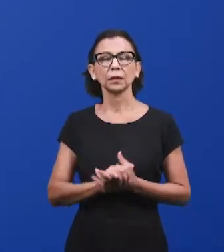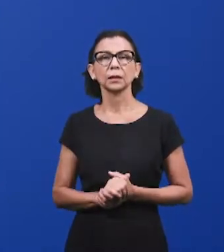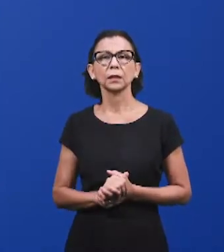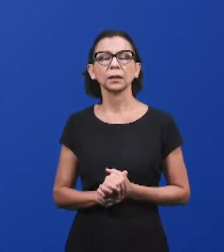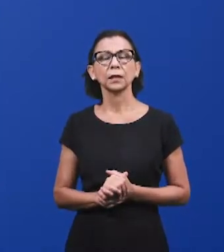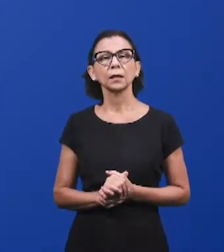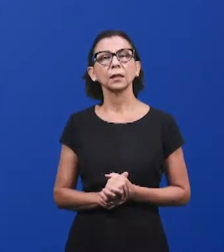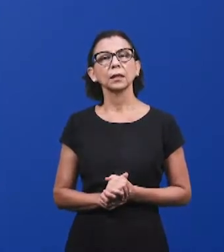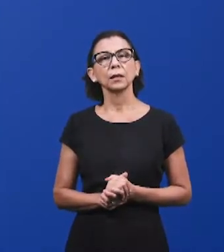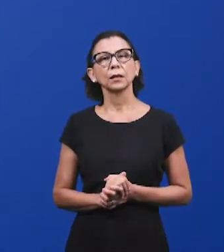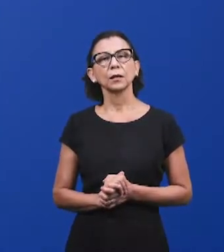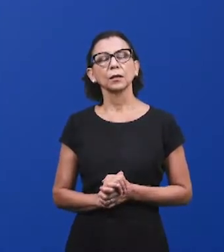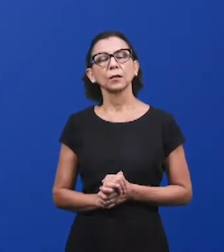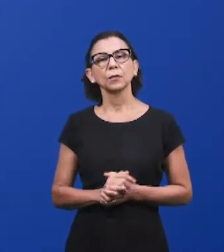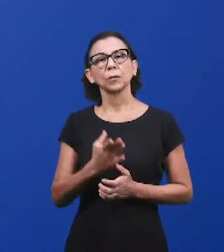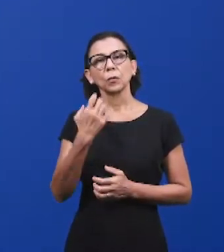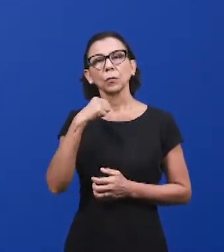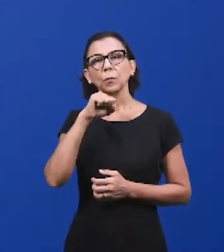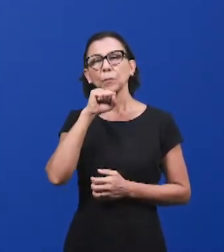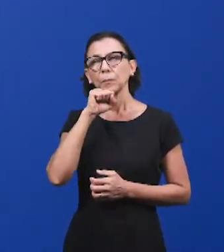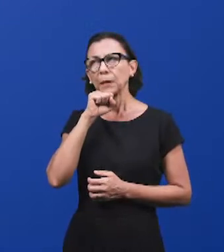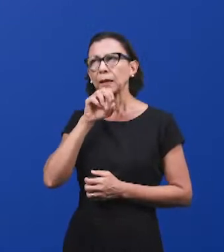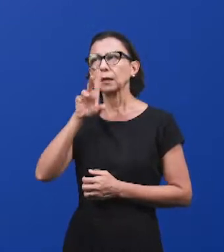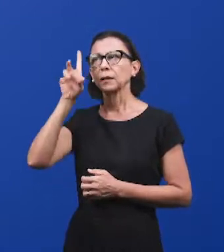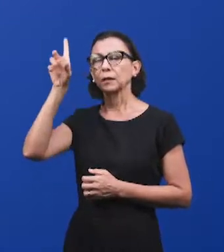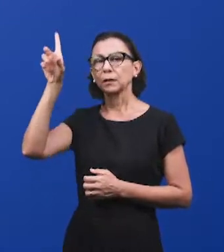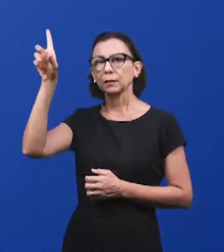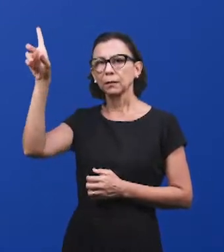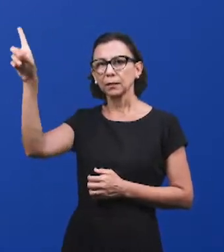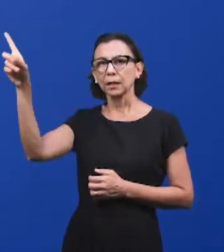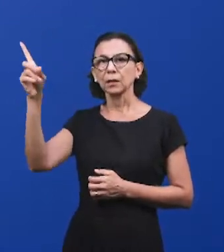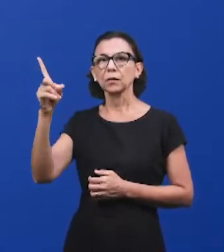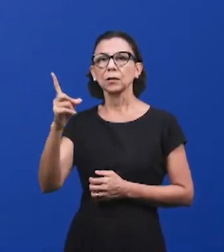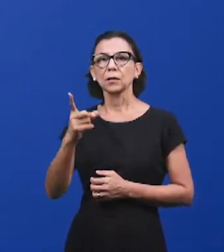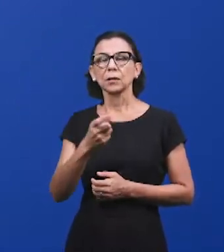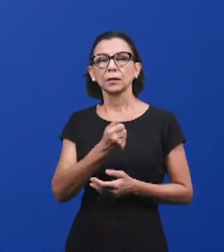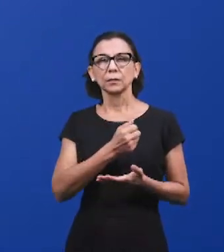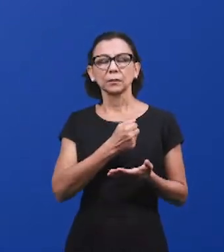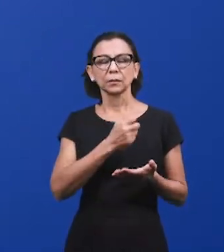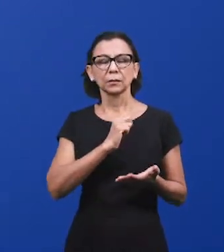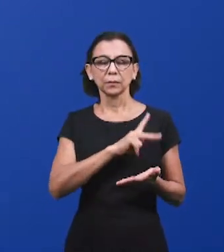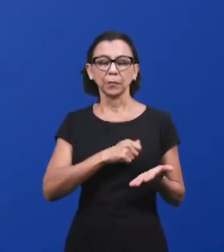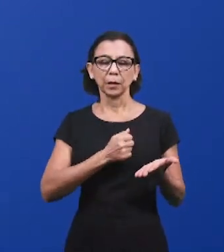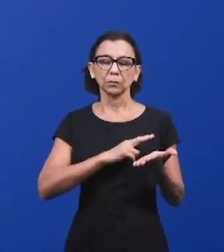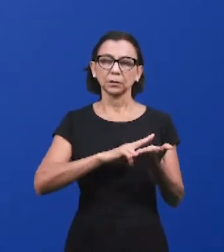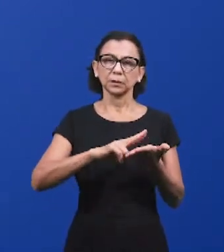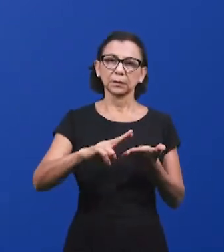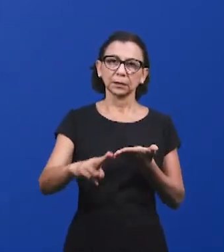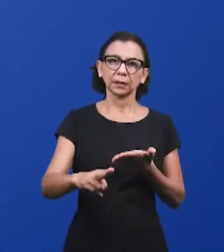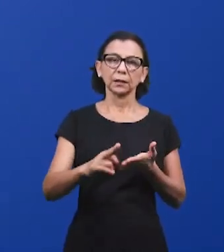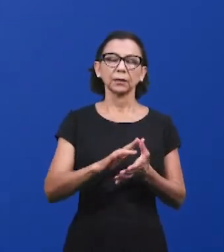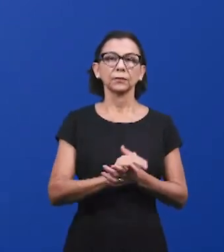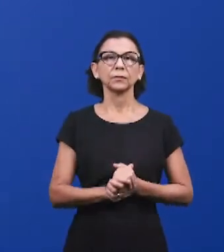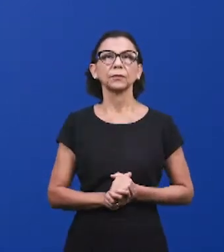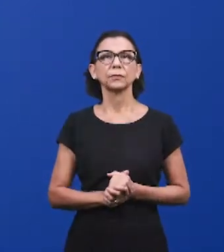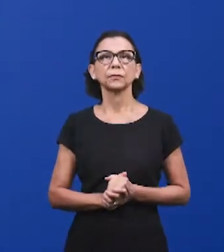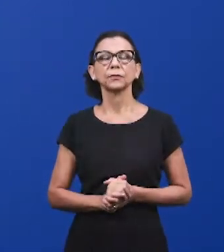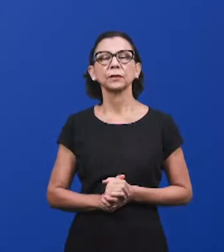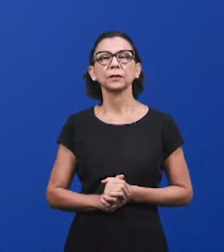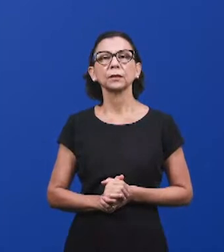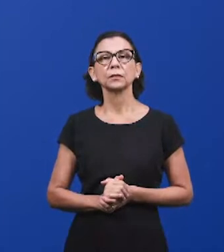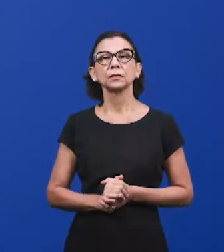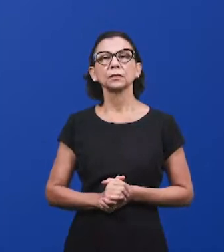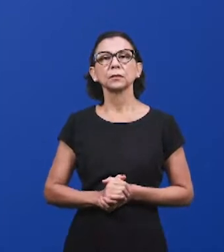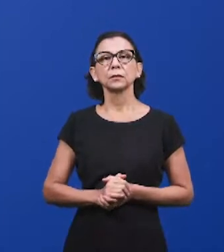onde Paulo ele escreve sobre a eleição e a bênção e a predestinação do servo eleito pelo